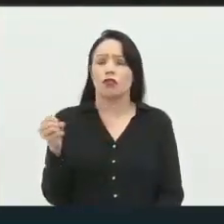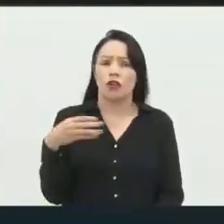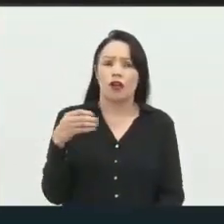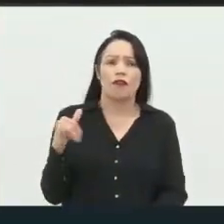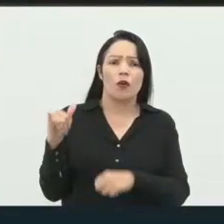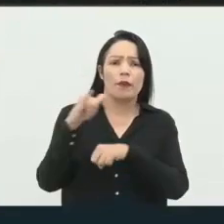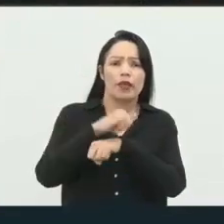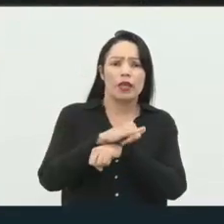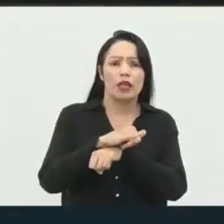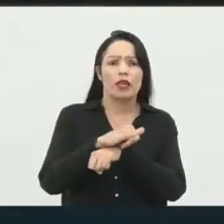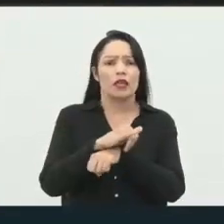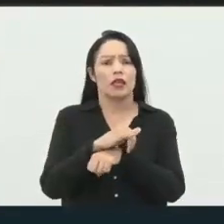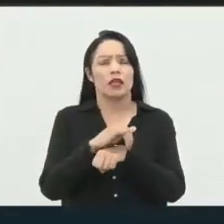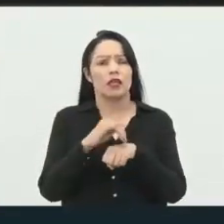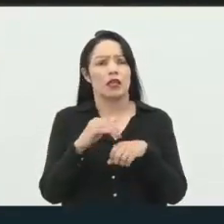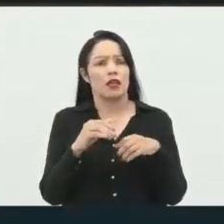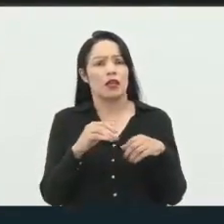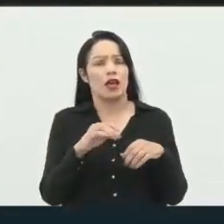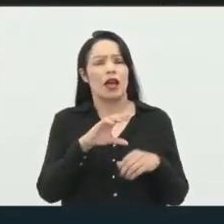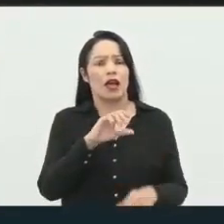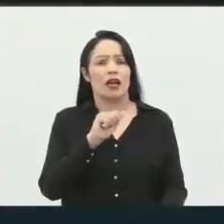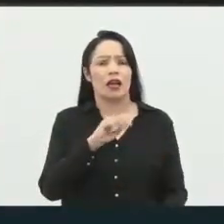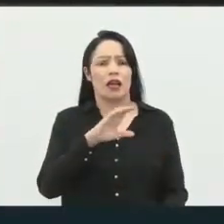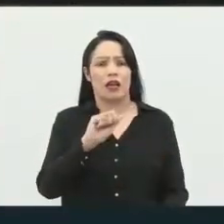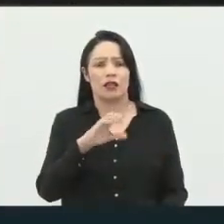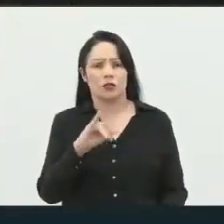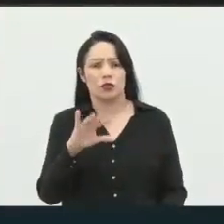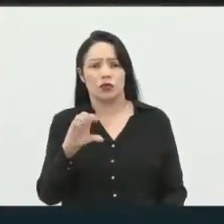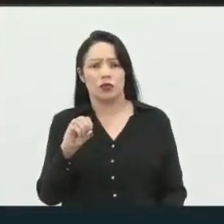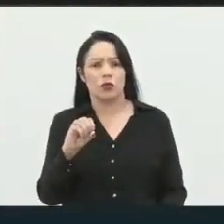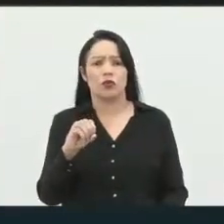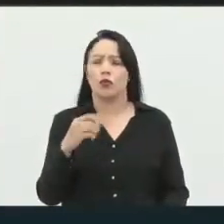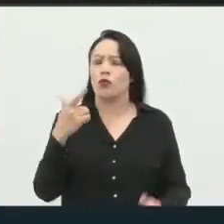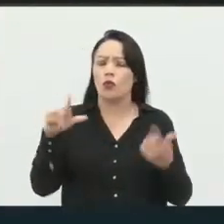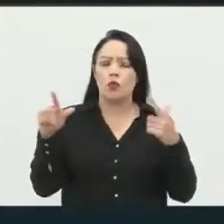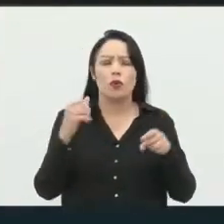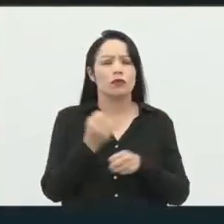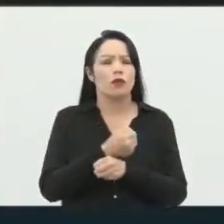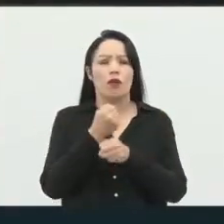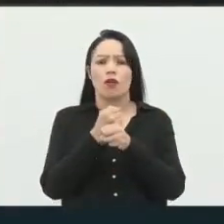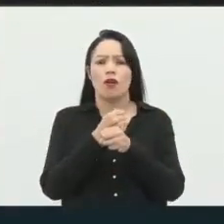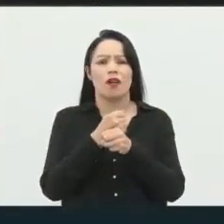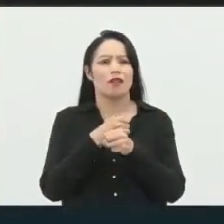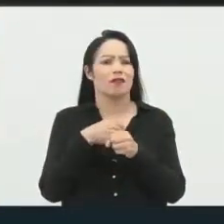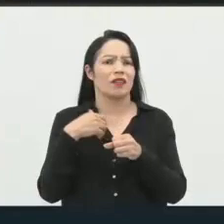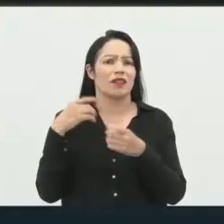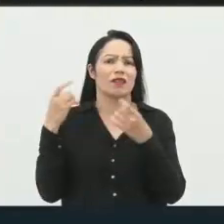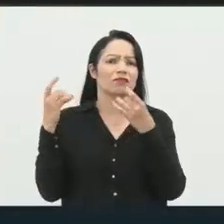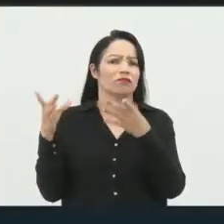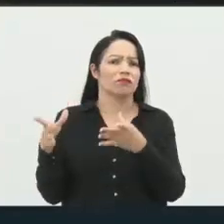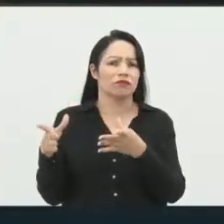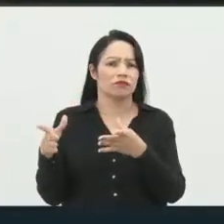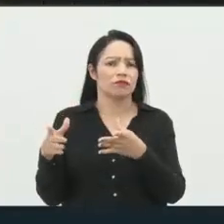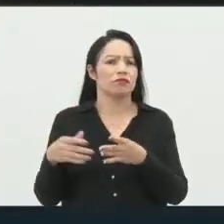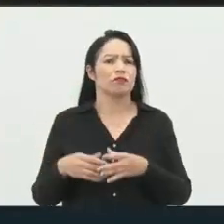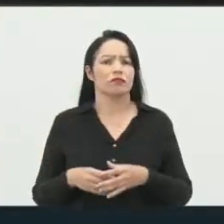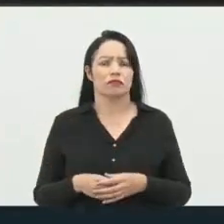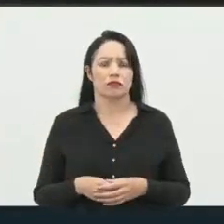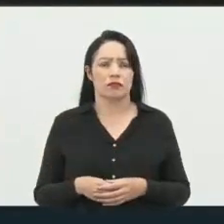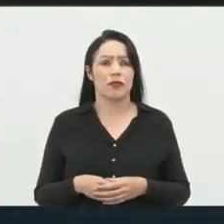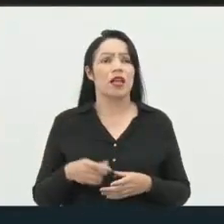a creche lá do Jardim Acácio e muitas outras obras que ficaram pelo meio do caminho obras que foram